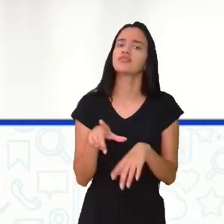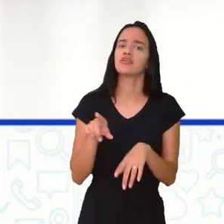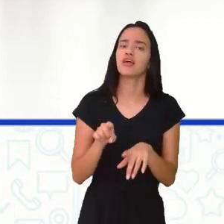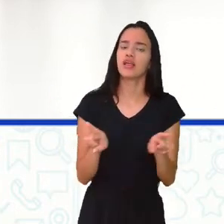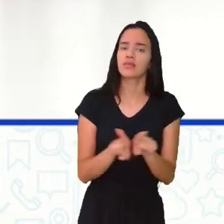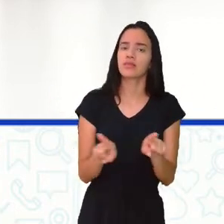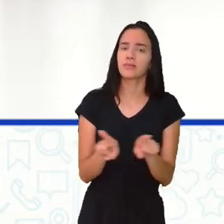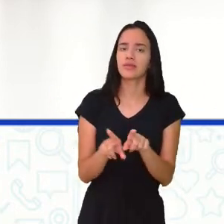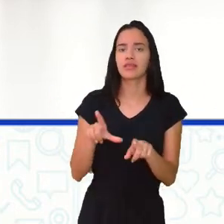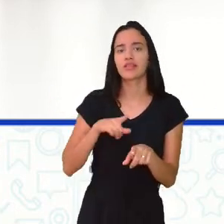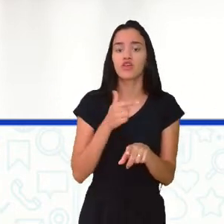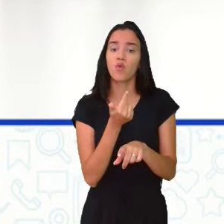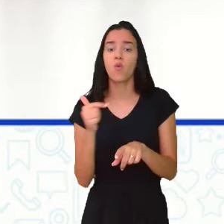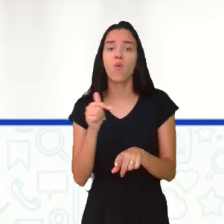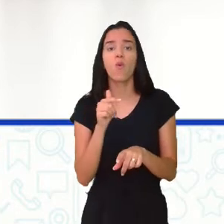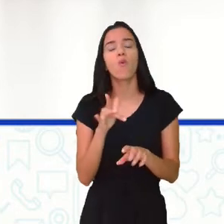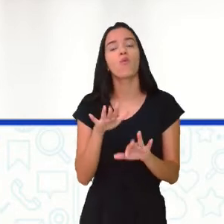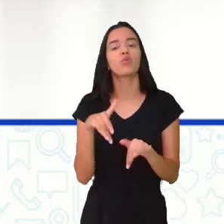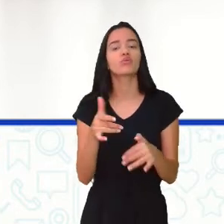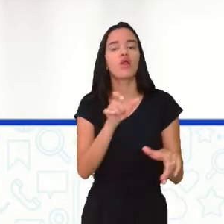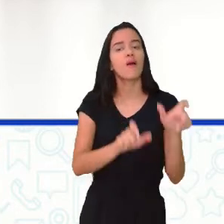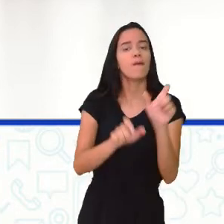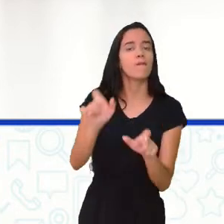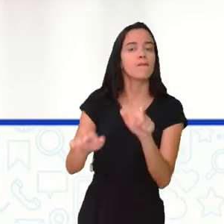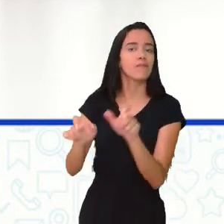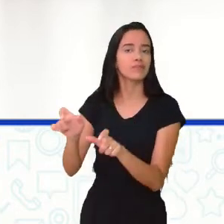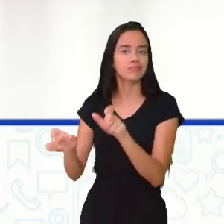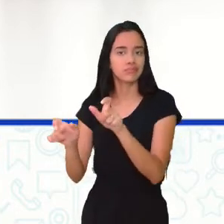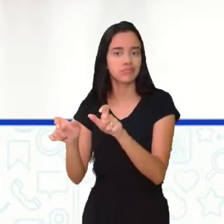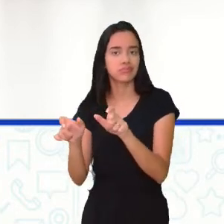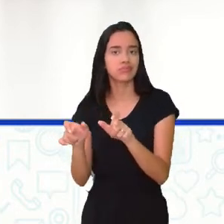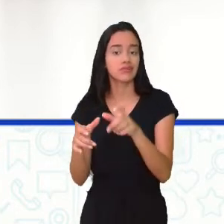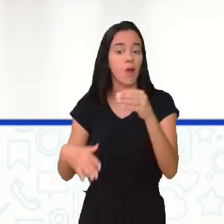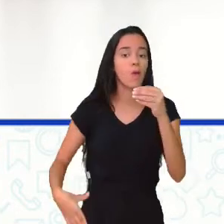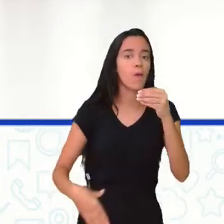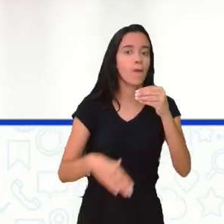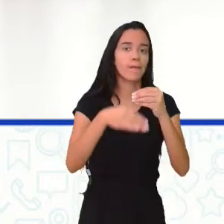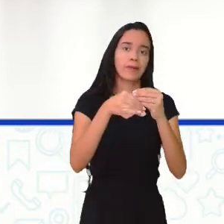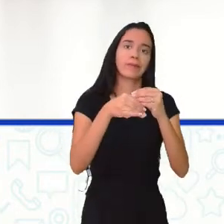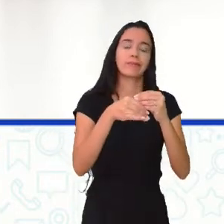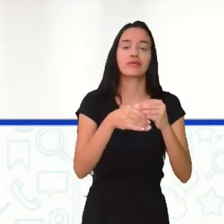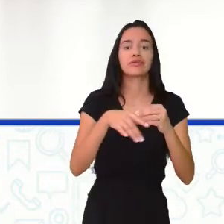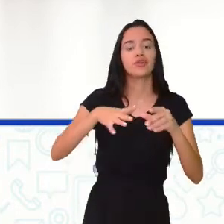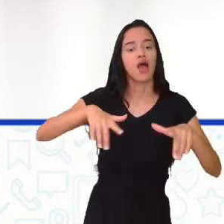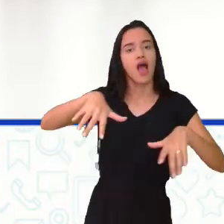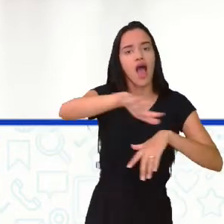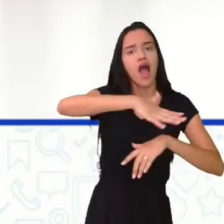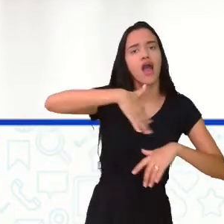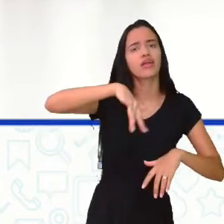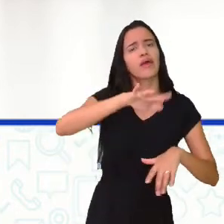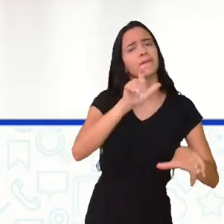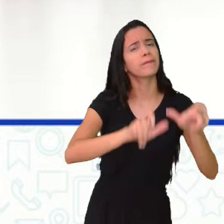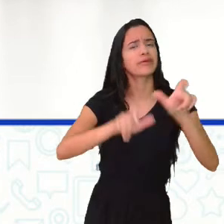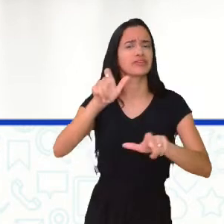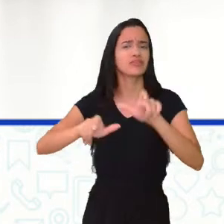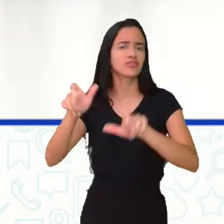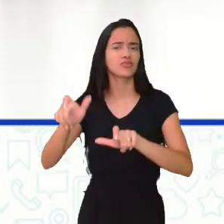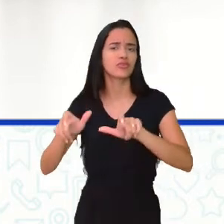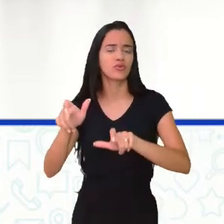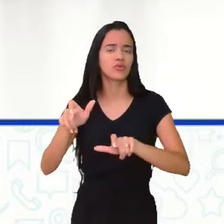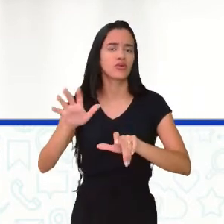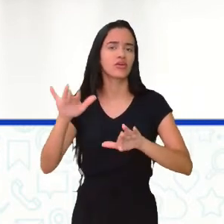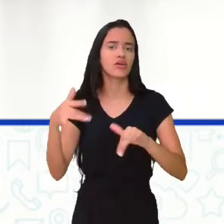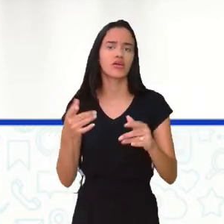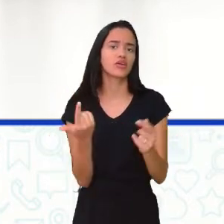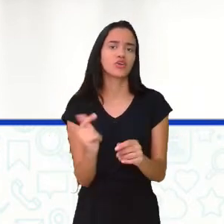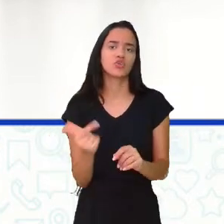aqueles outros secundários que estão ali compondo o cenário, Pessoas que são apenas figurantes e